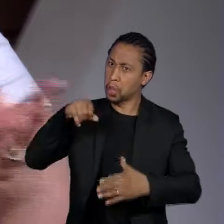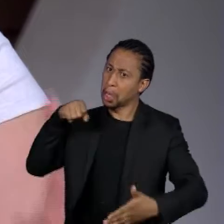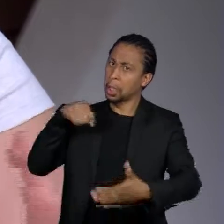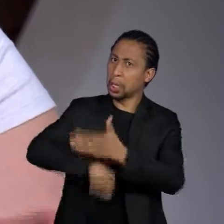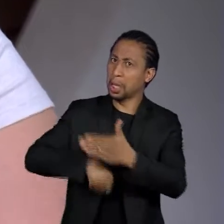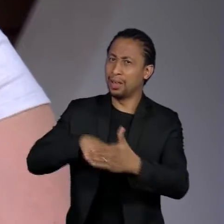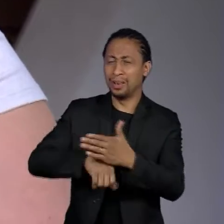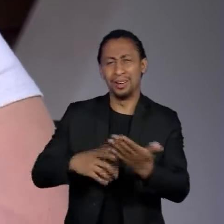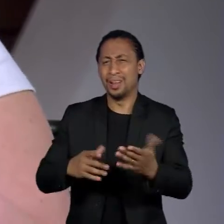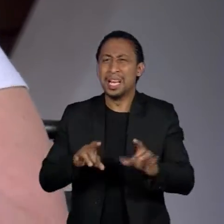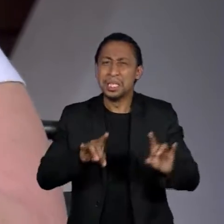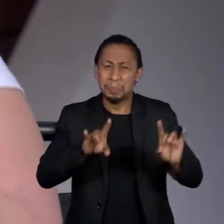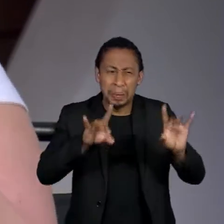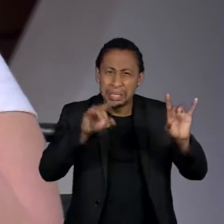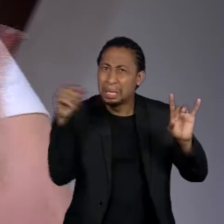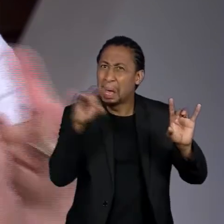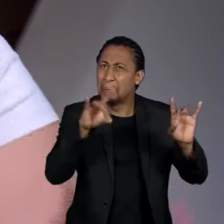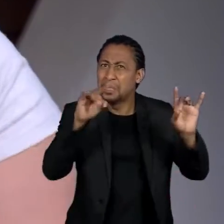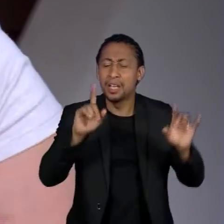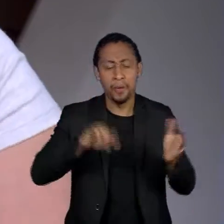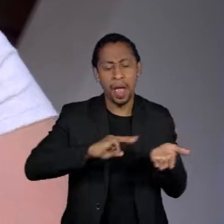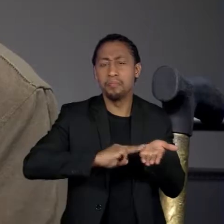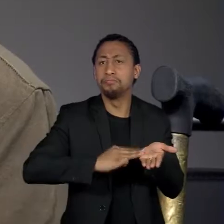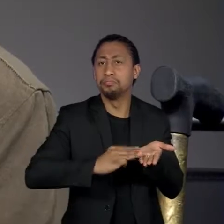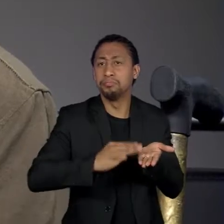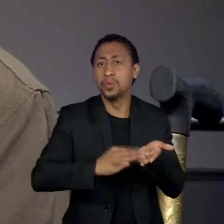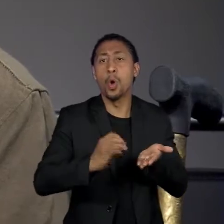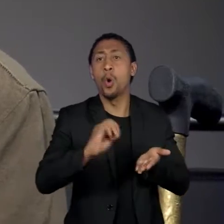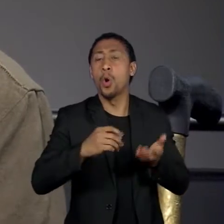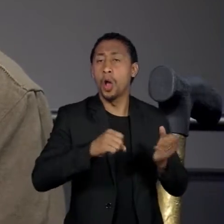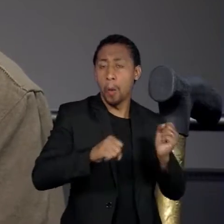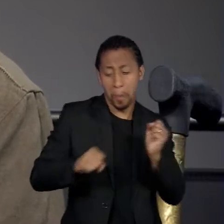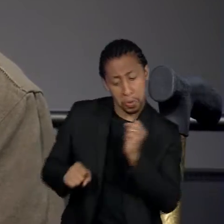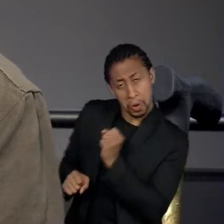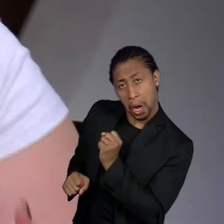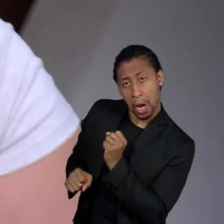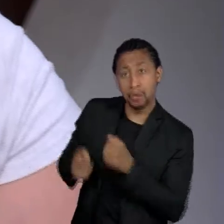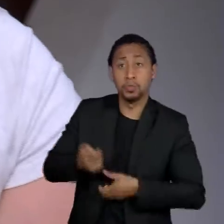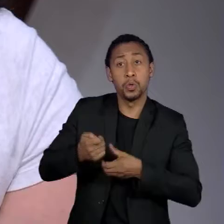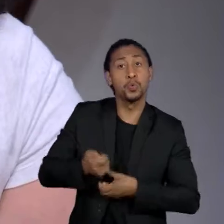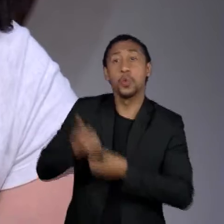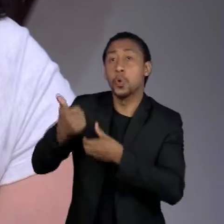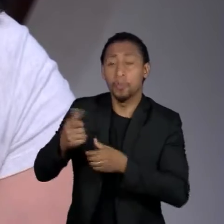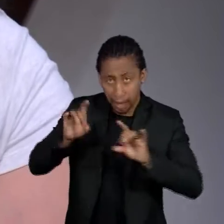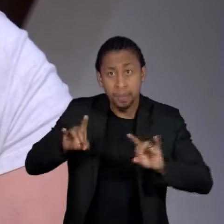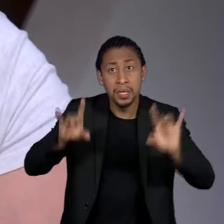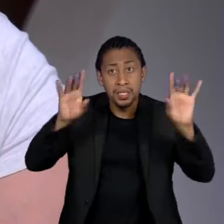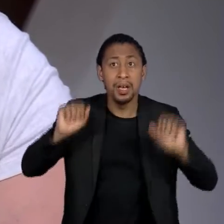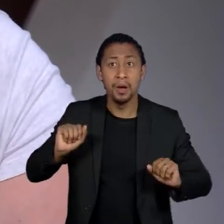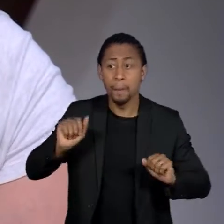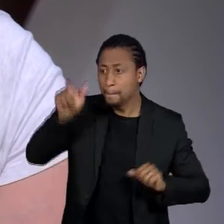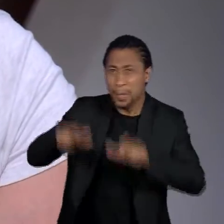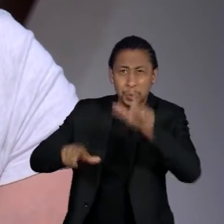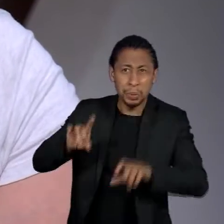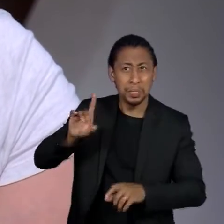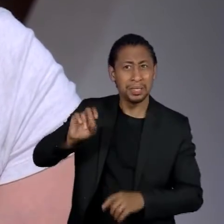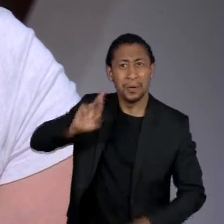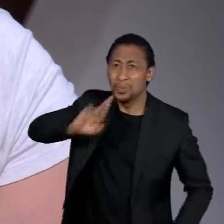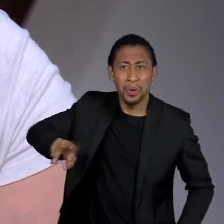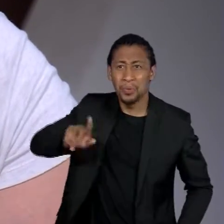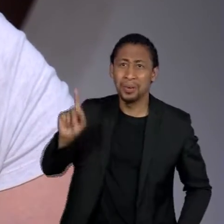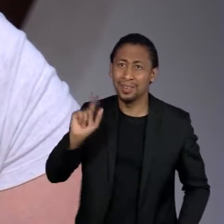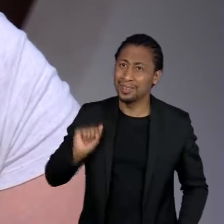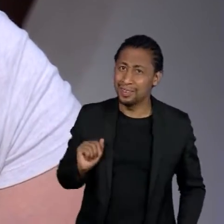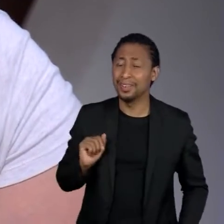especial é pastel, especial é o especial do Roberto Carlos no fim do ano. Você não precisa de políticas públicas, você não precisa de uma